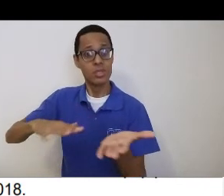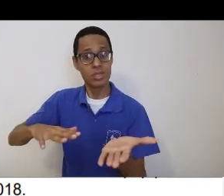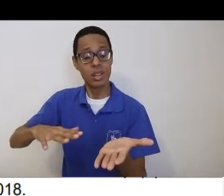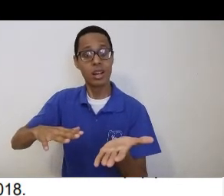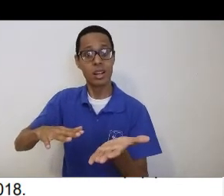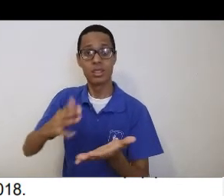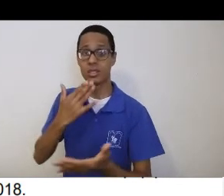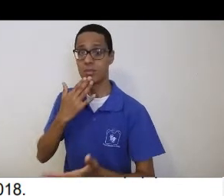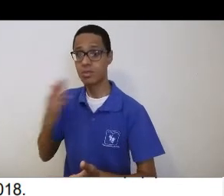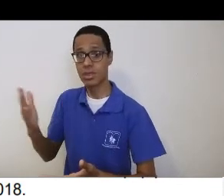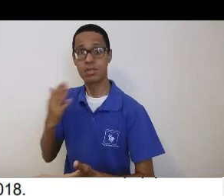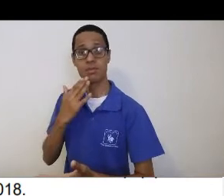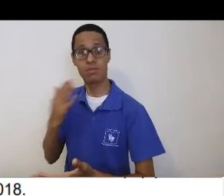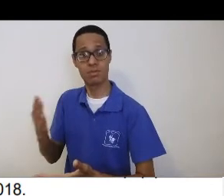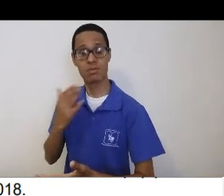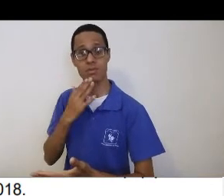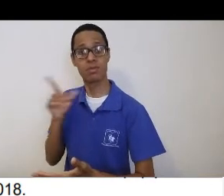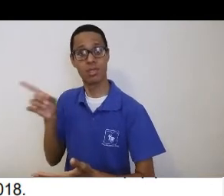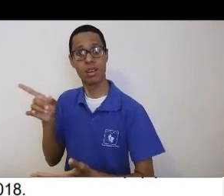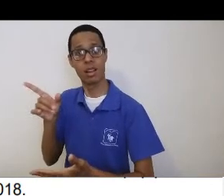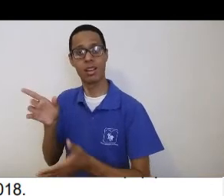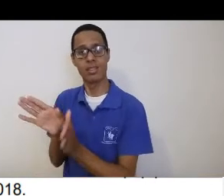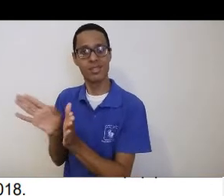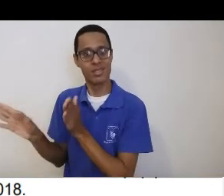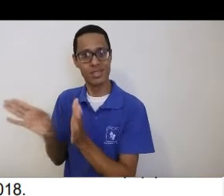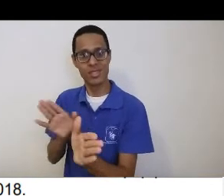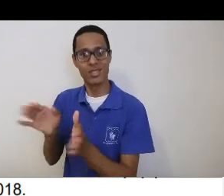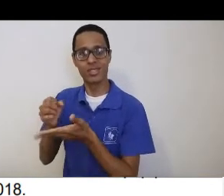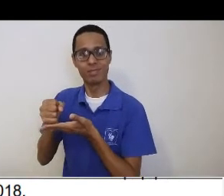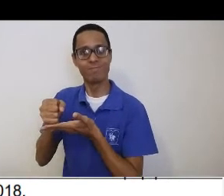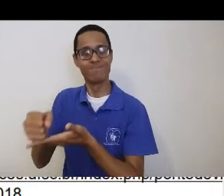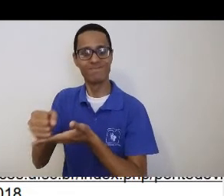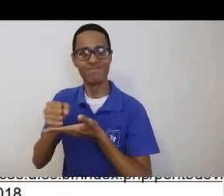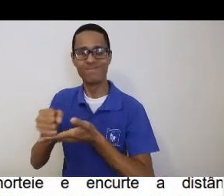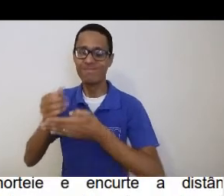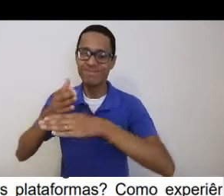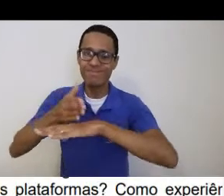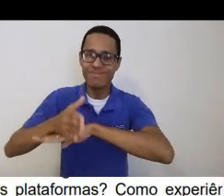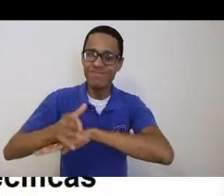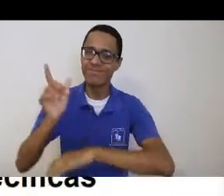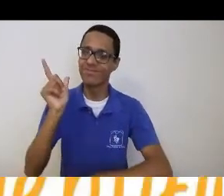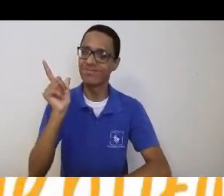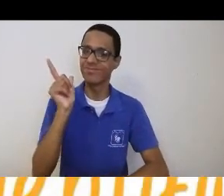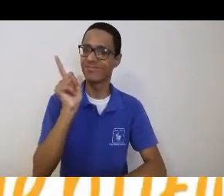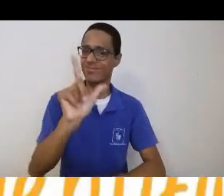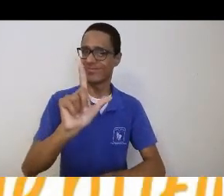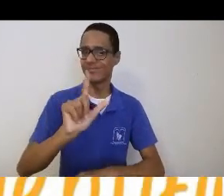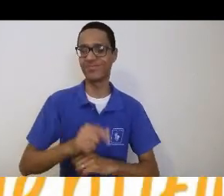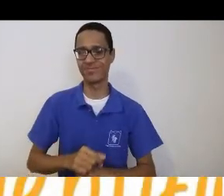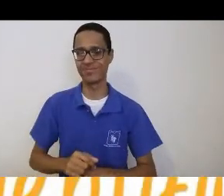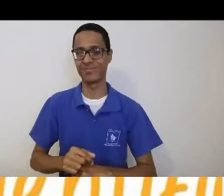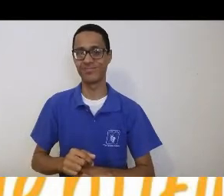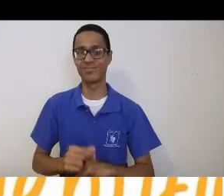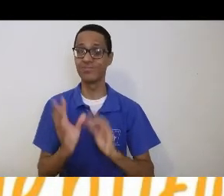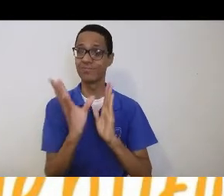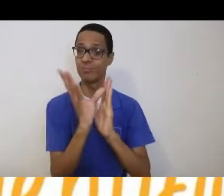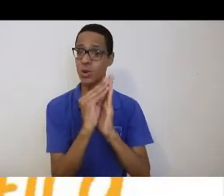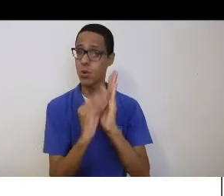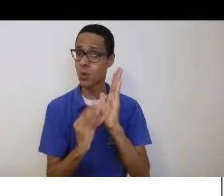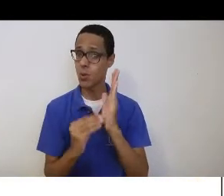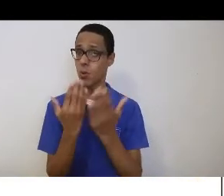fazem solicitação de material, de atividades, então o sujeito é conduzido a estar